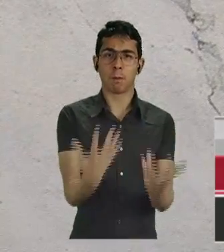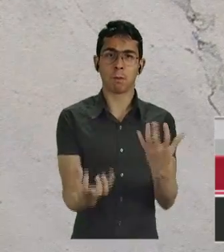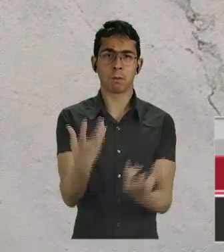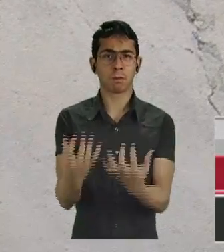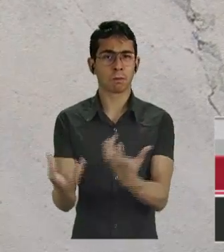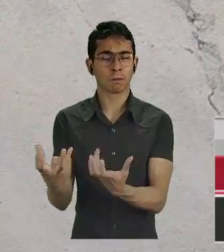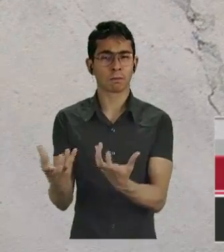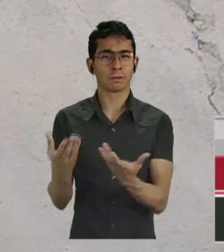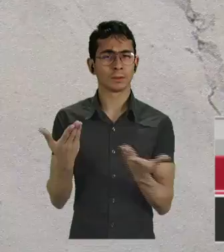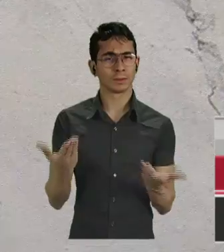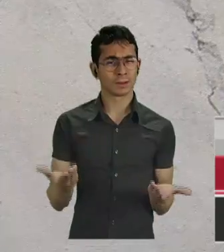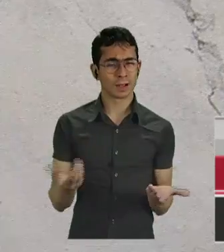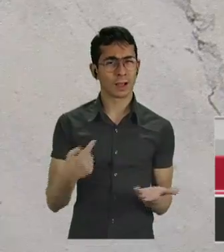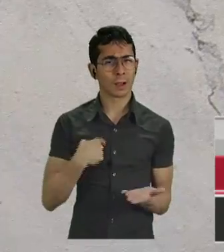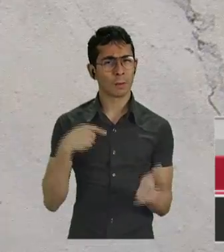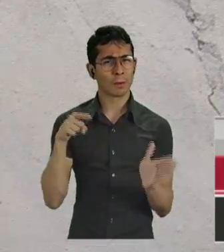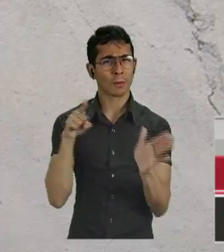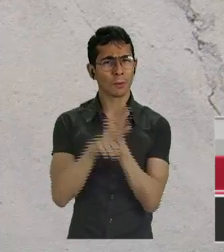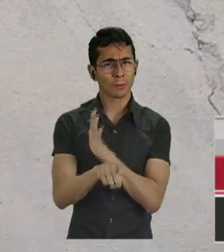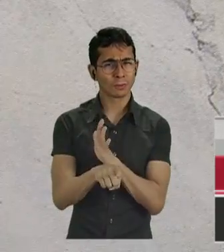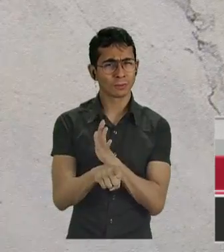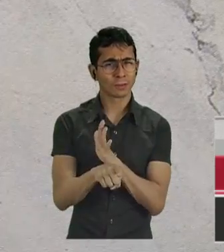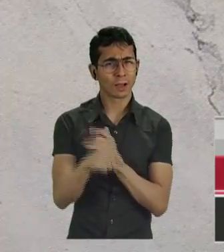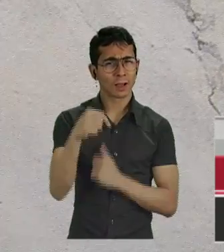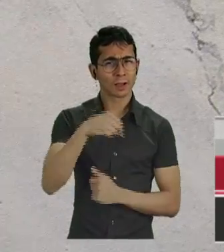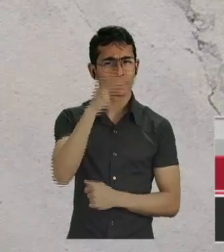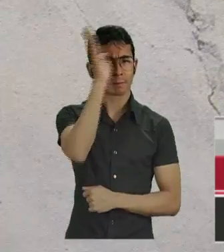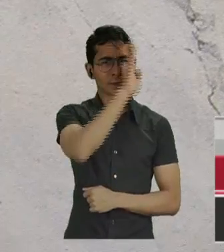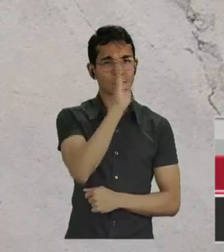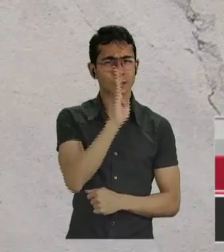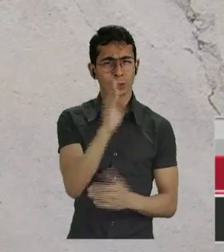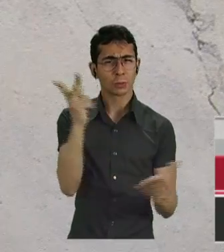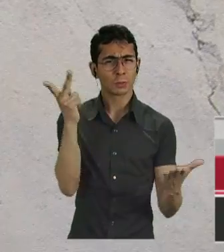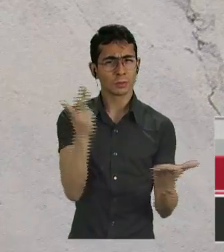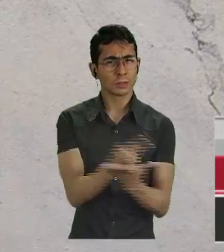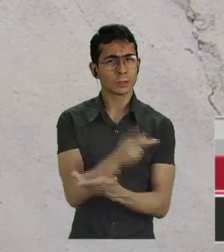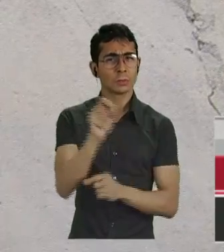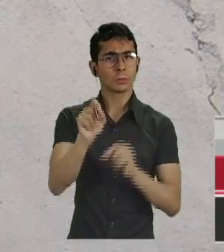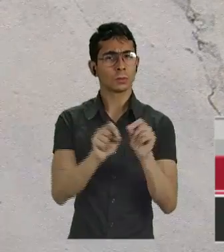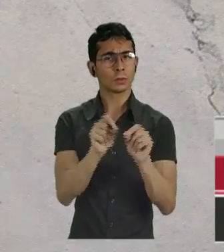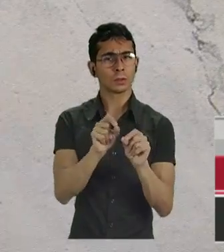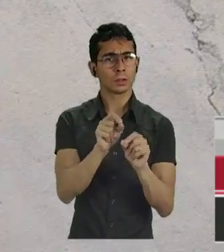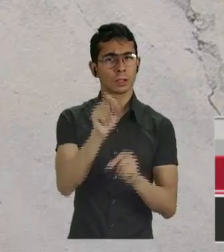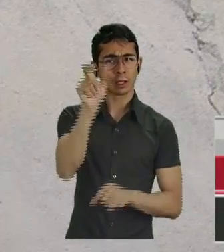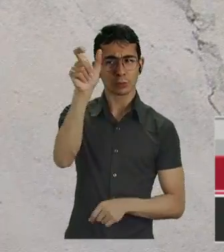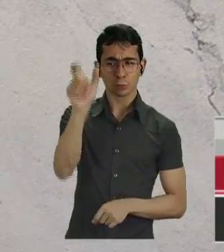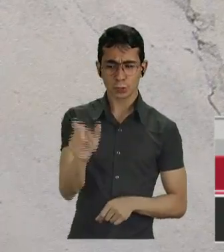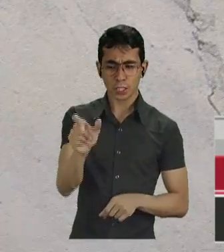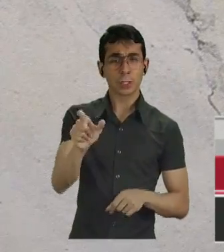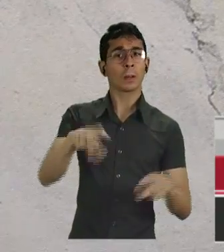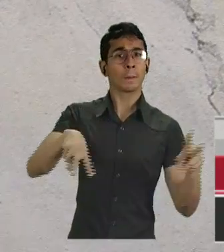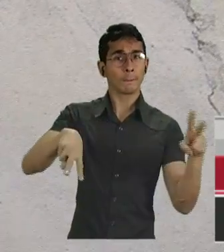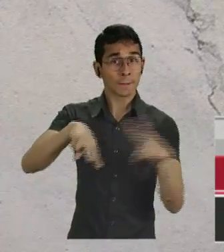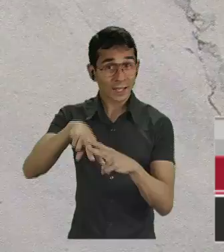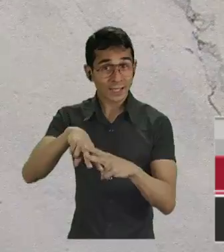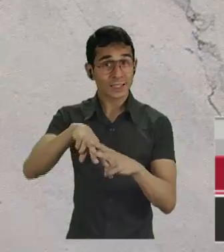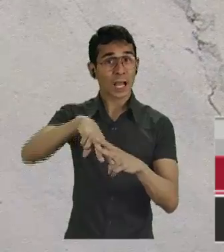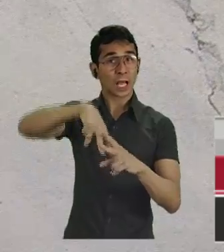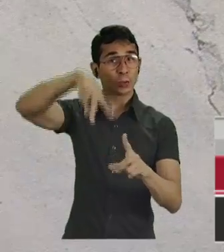o que está acontecendo com o brasil olha o que está a pessoa é presa torturada